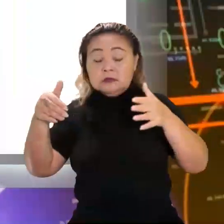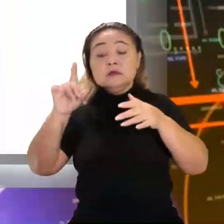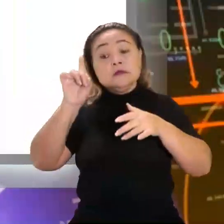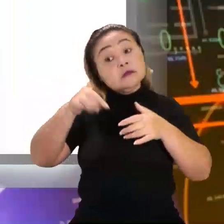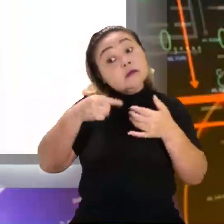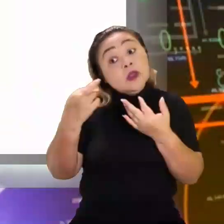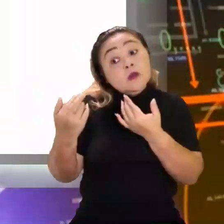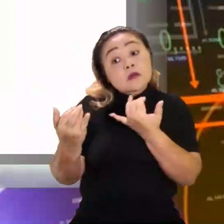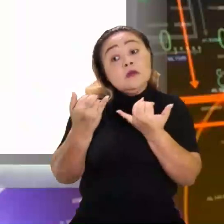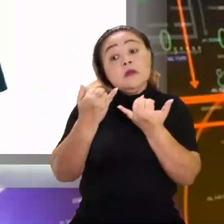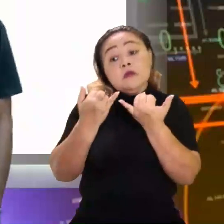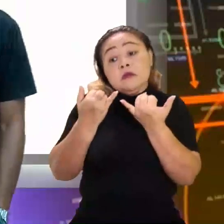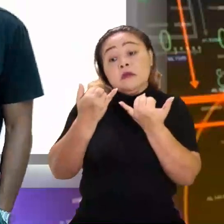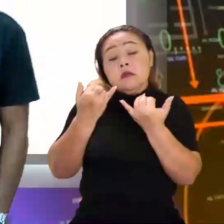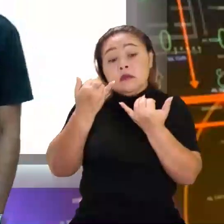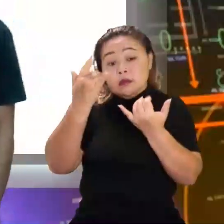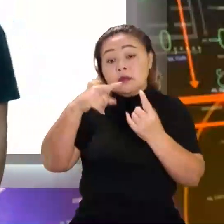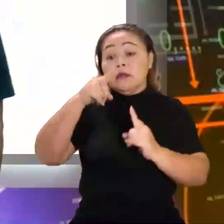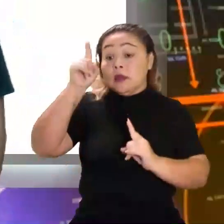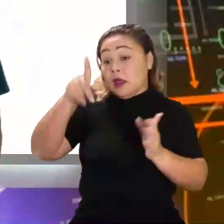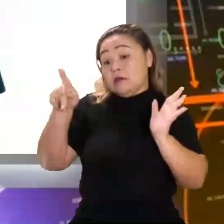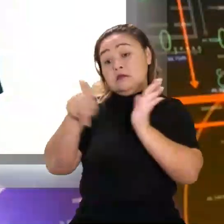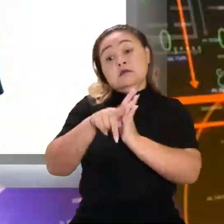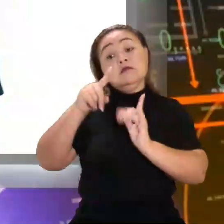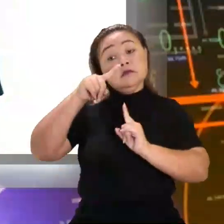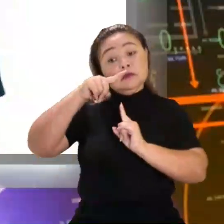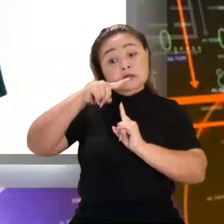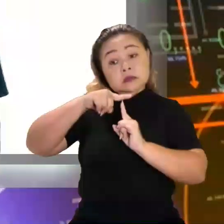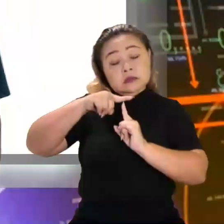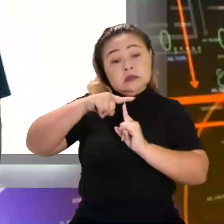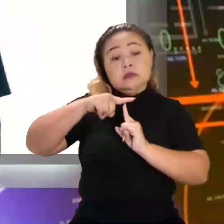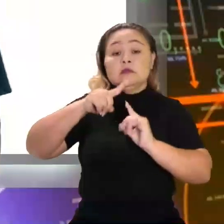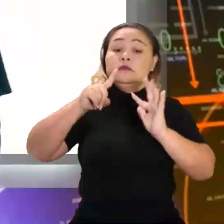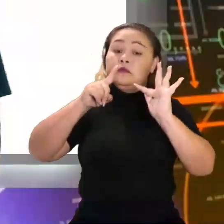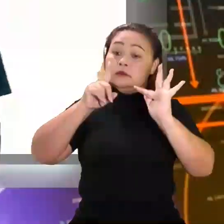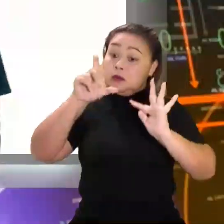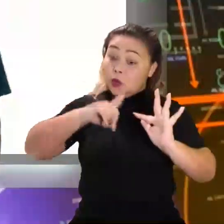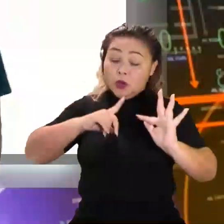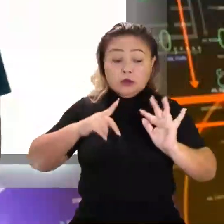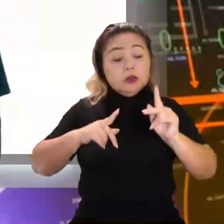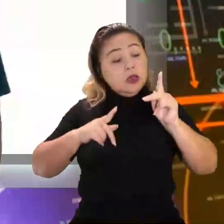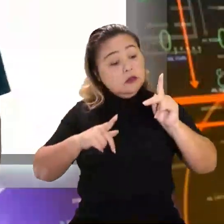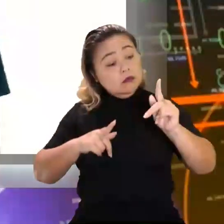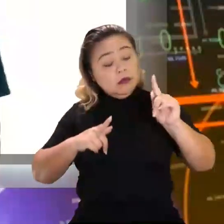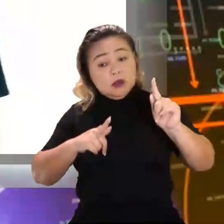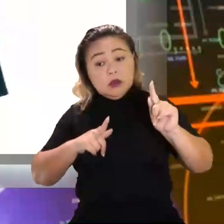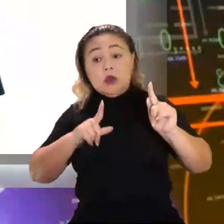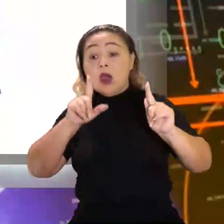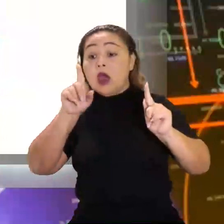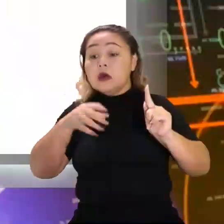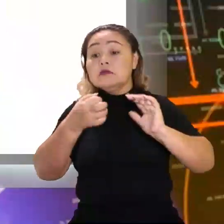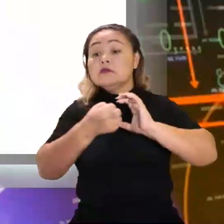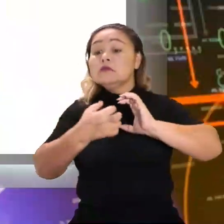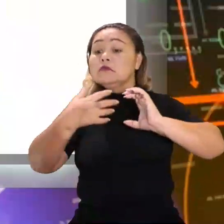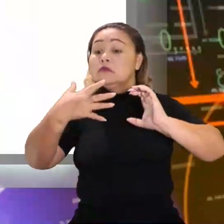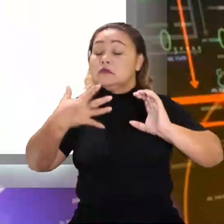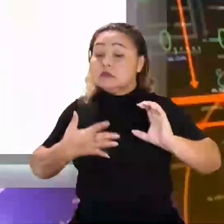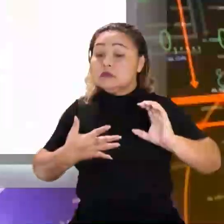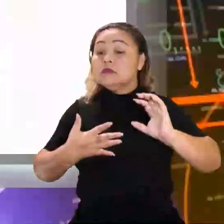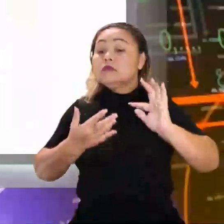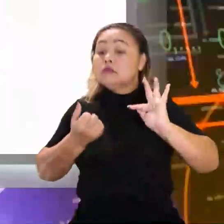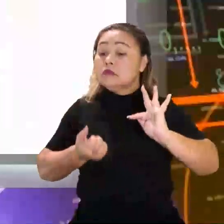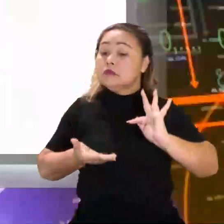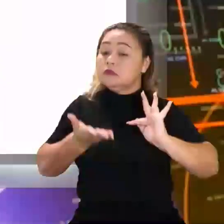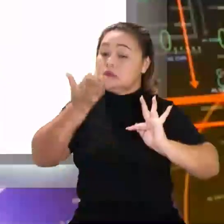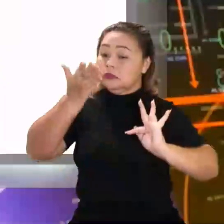ela é do tipo, a gente costuma dizer essa frase. Então, quando a gente tem uma progressão geométrica, ela caracteriza do tipo exponencial, tá?